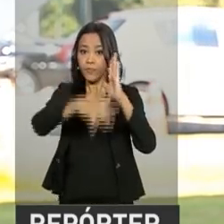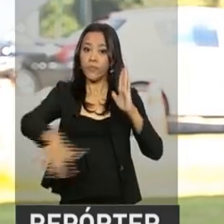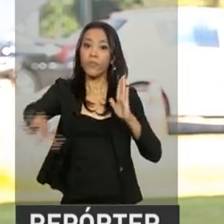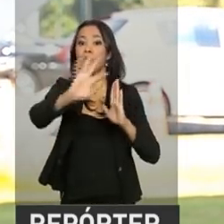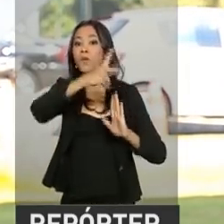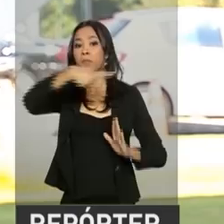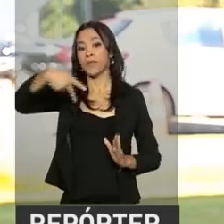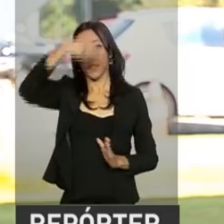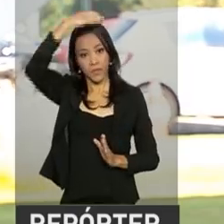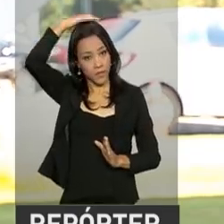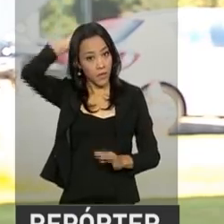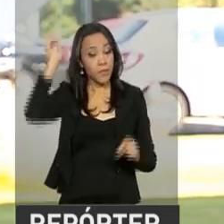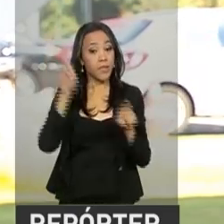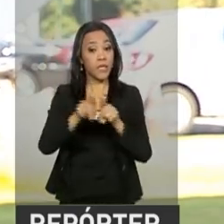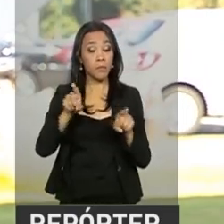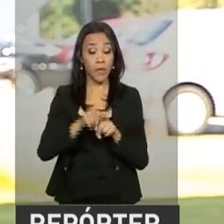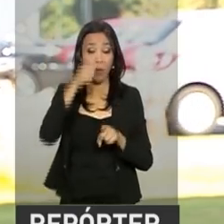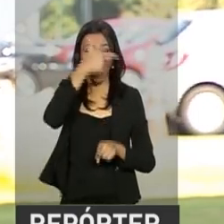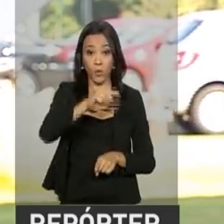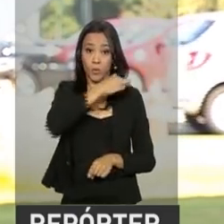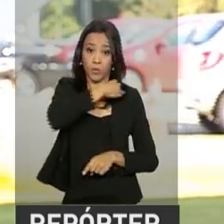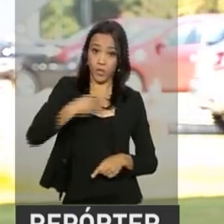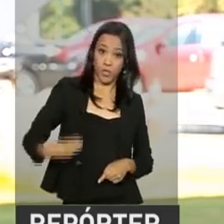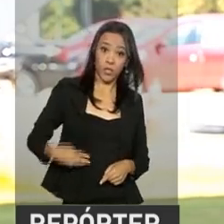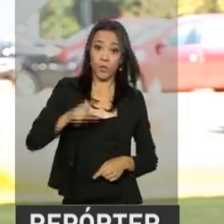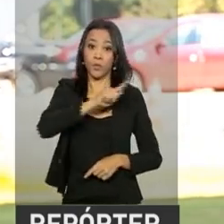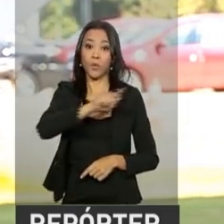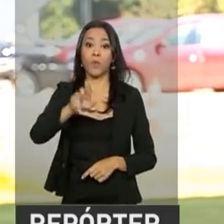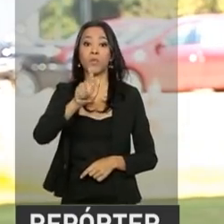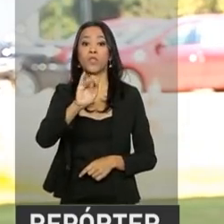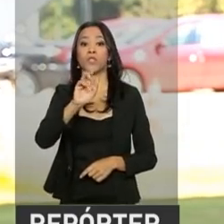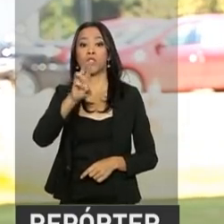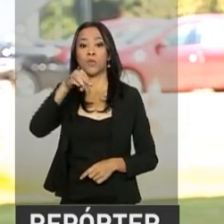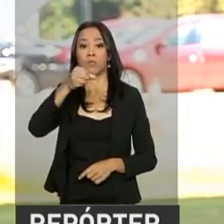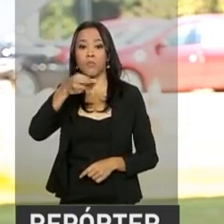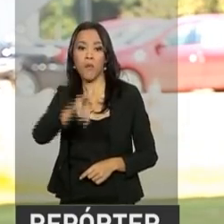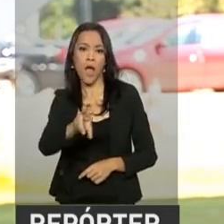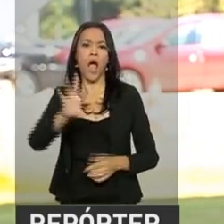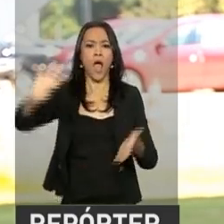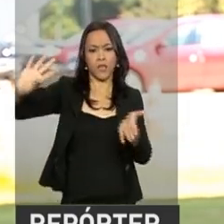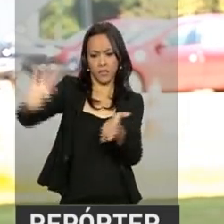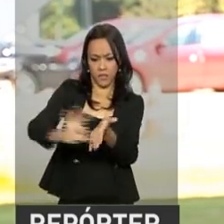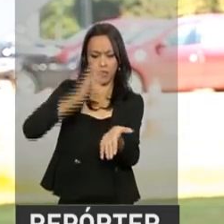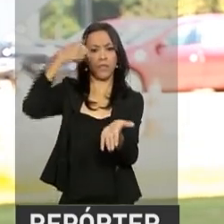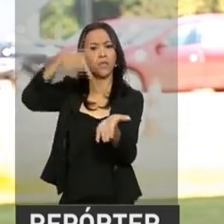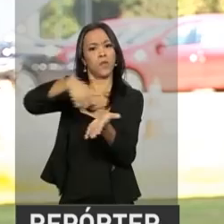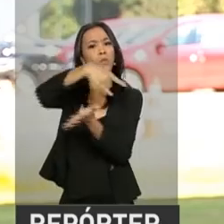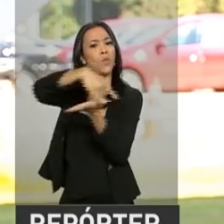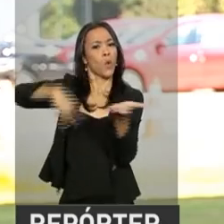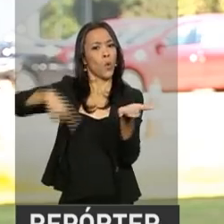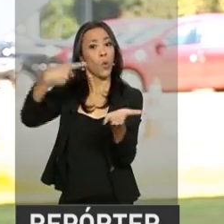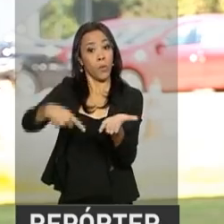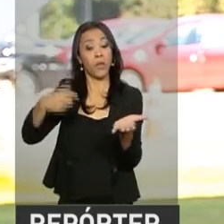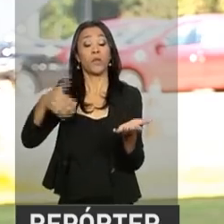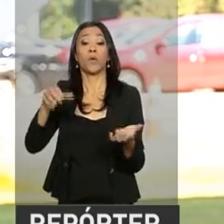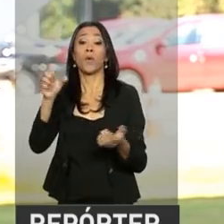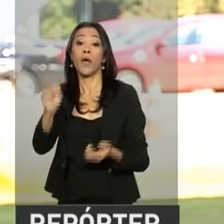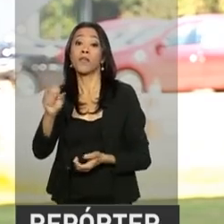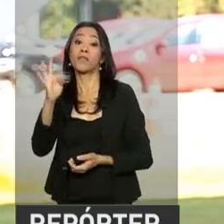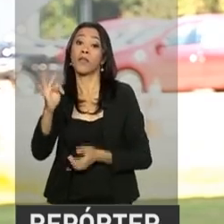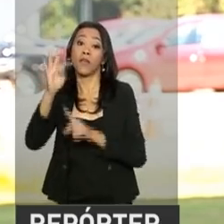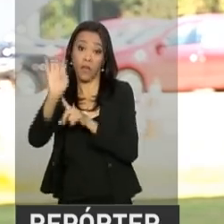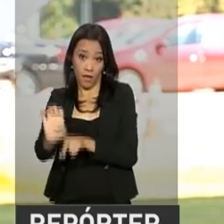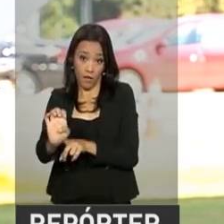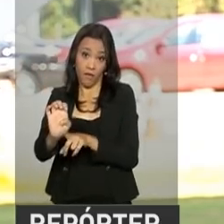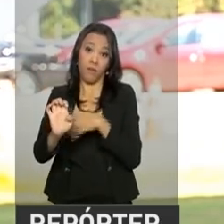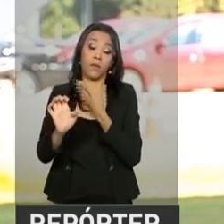presidente Michel Temer e o ministro Gilmar Mendes assinam um acordo de cooperação técnica entre a Presidência da República e o Tribunal Superior Eleitoral,